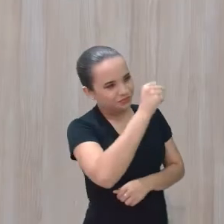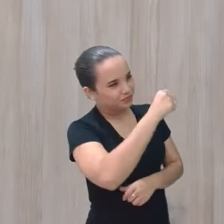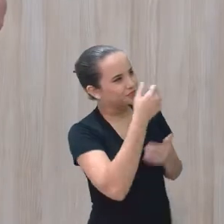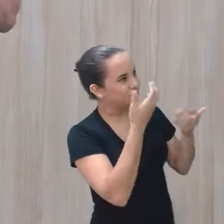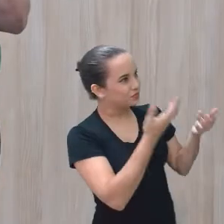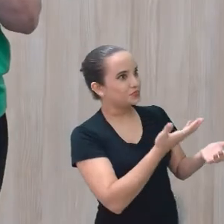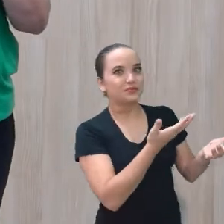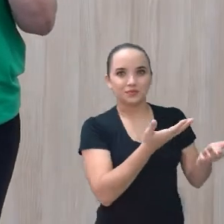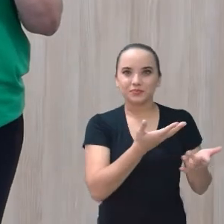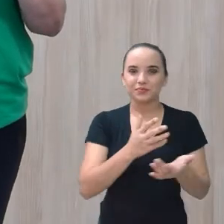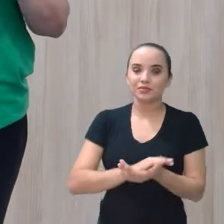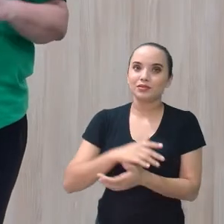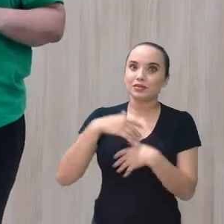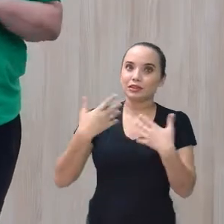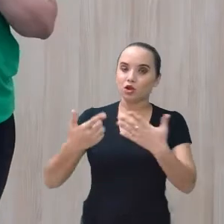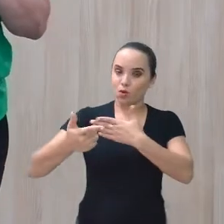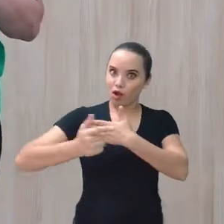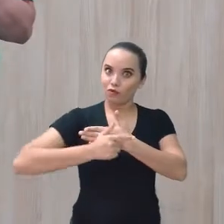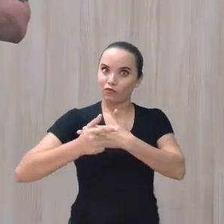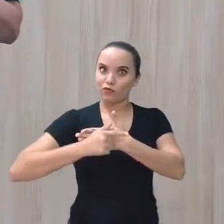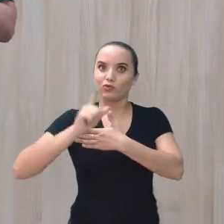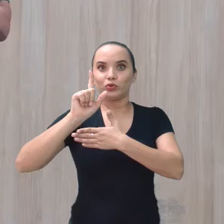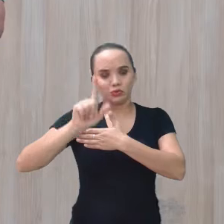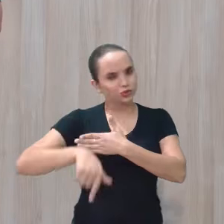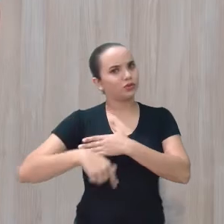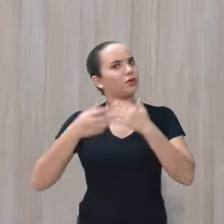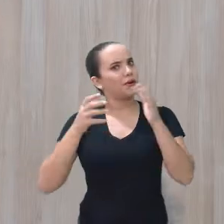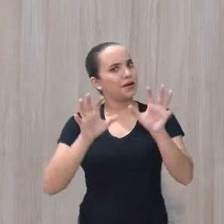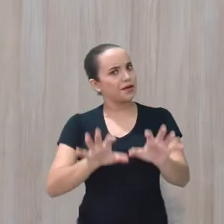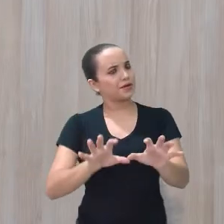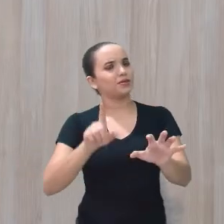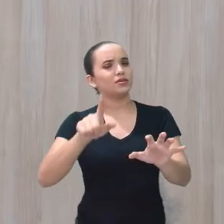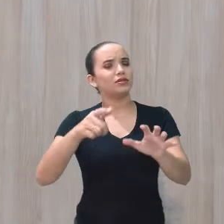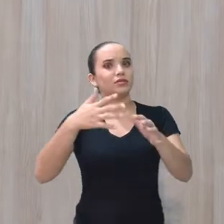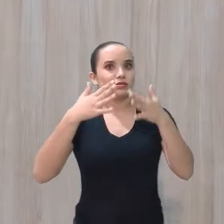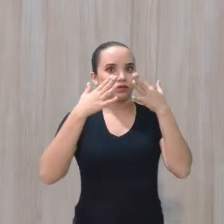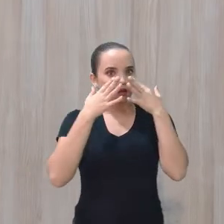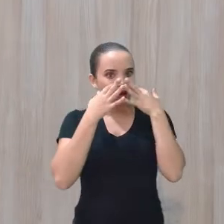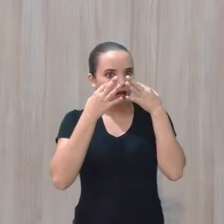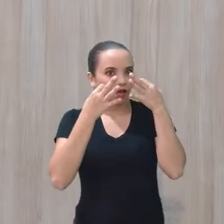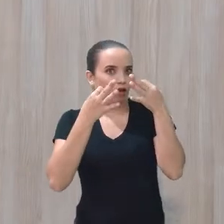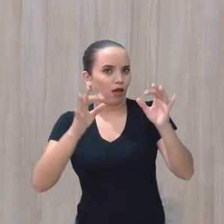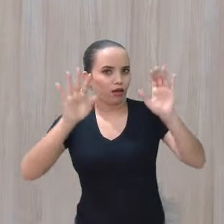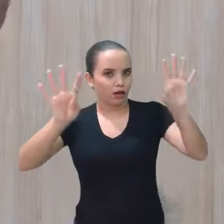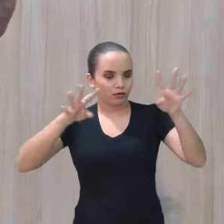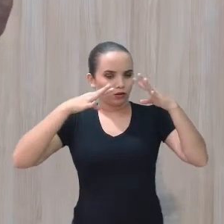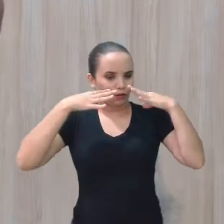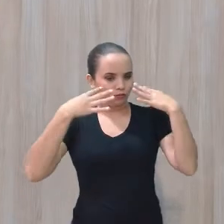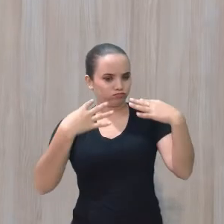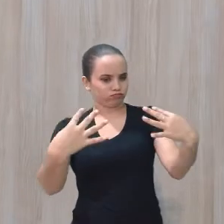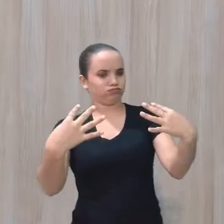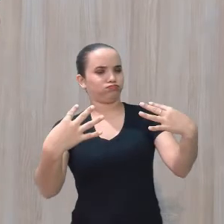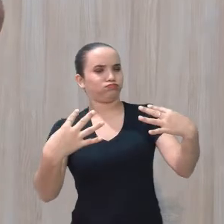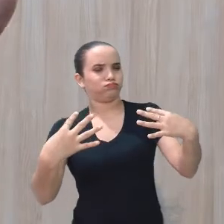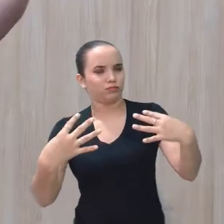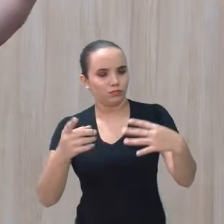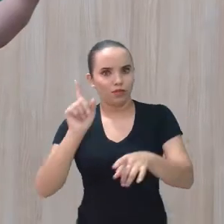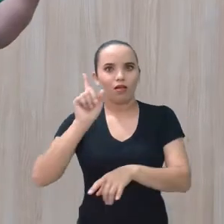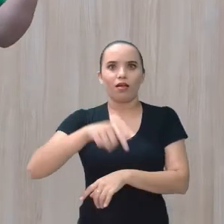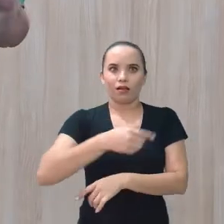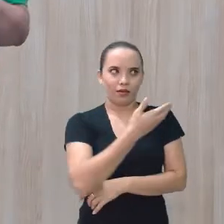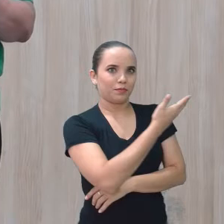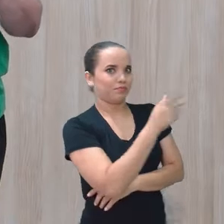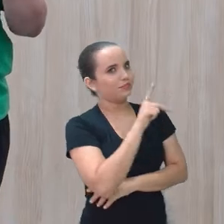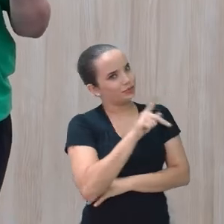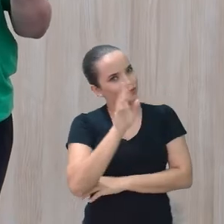a função da manchete é chamar a atenção do leitor, dos leitores. E a professora